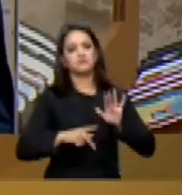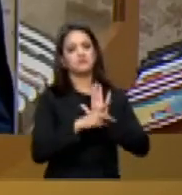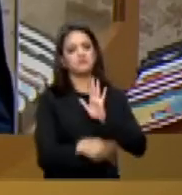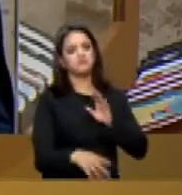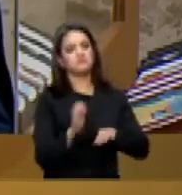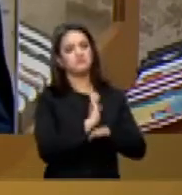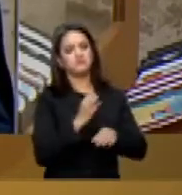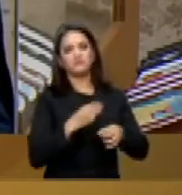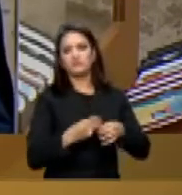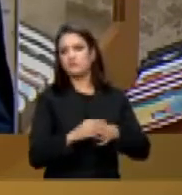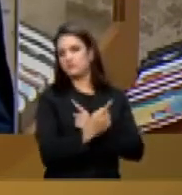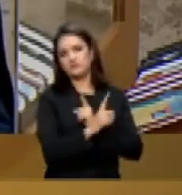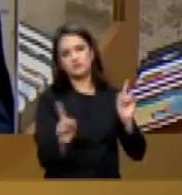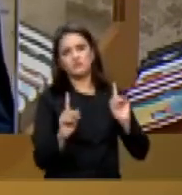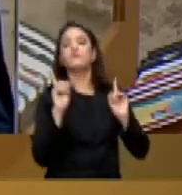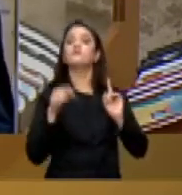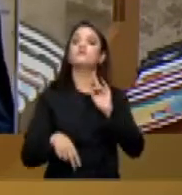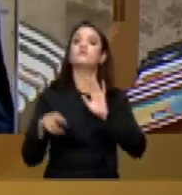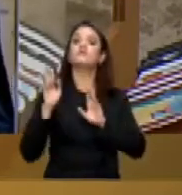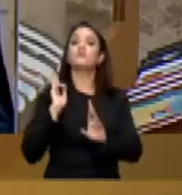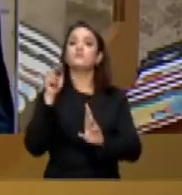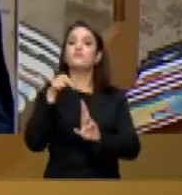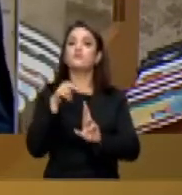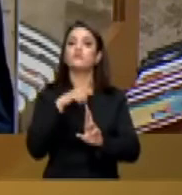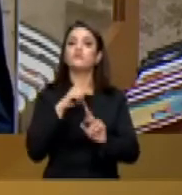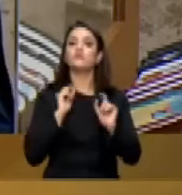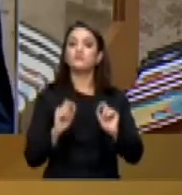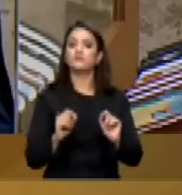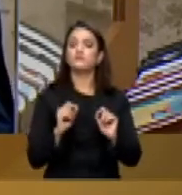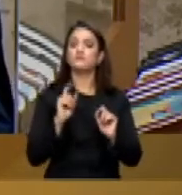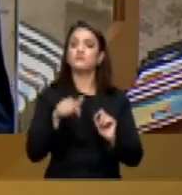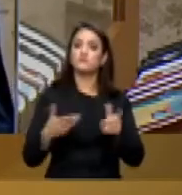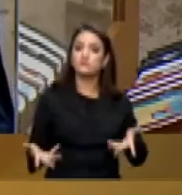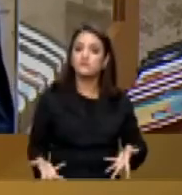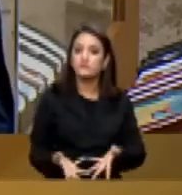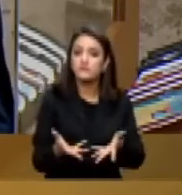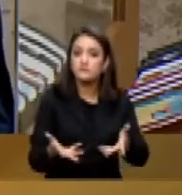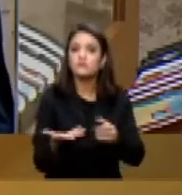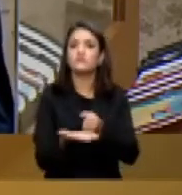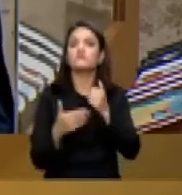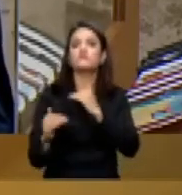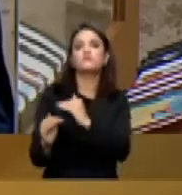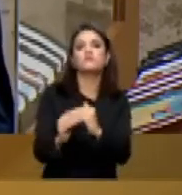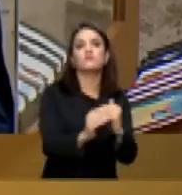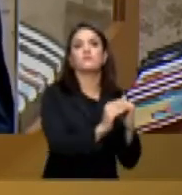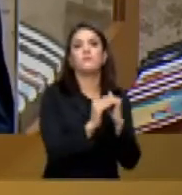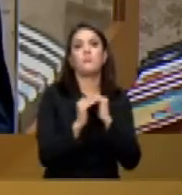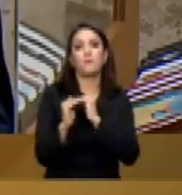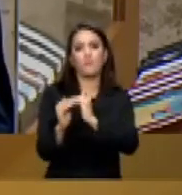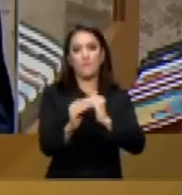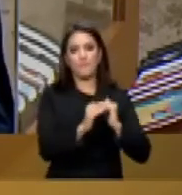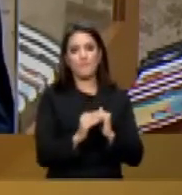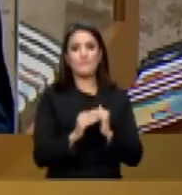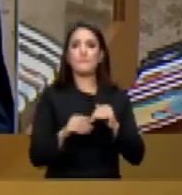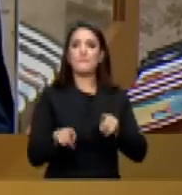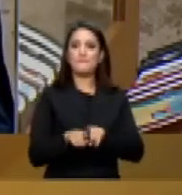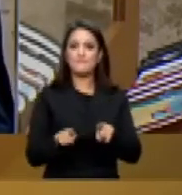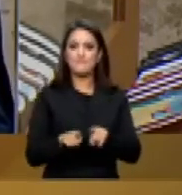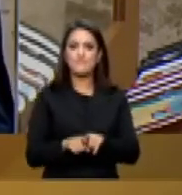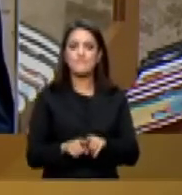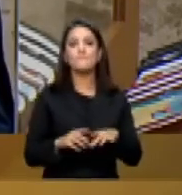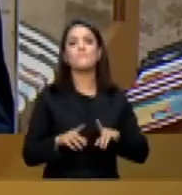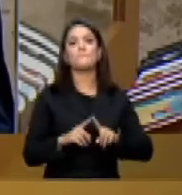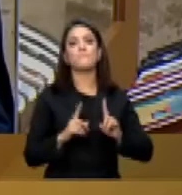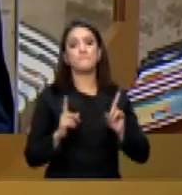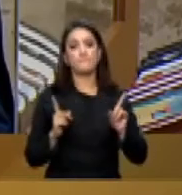São disposições referenciais que atuam como instrumentos de incentivo e uma padronização regulatória, sem